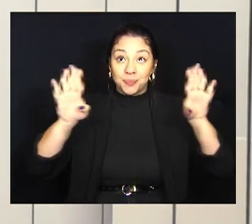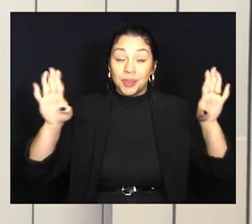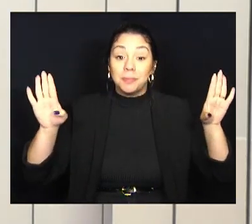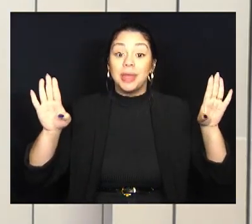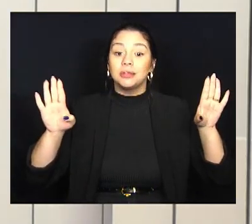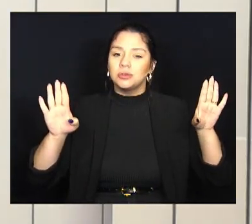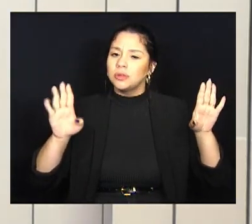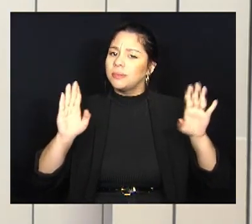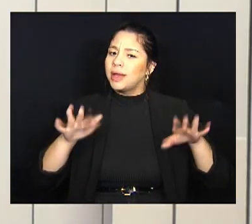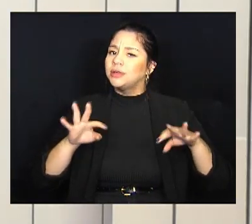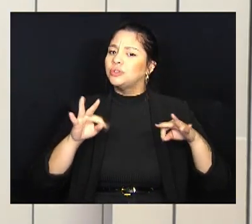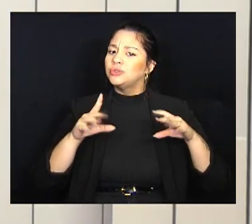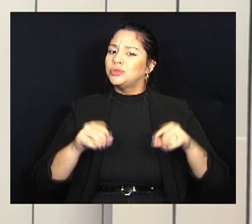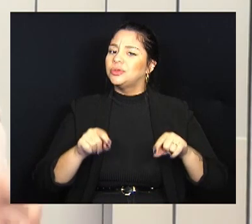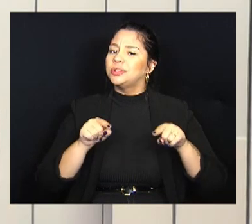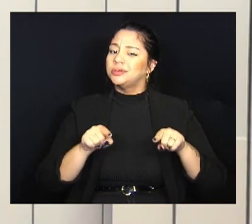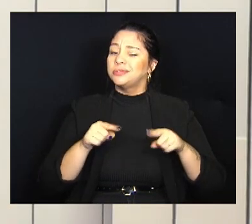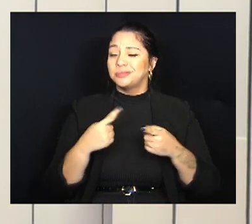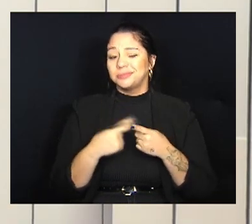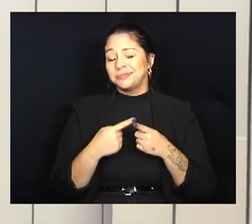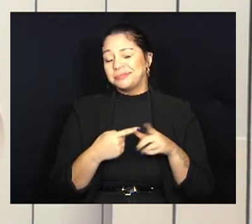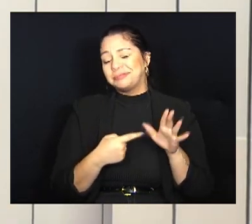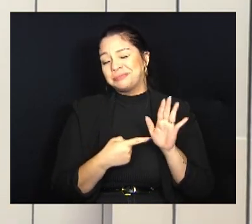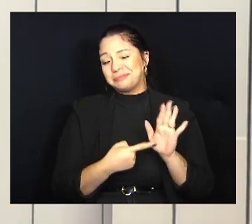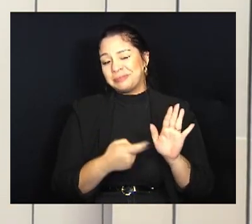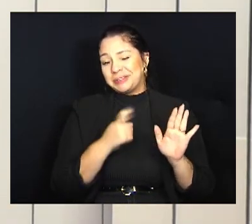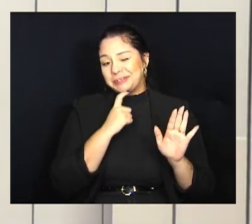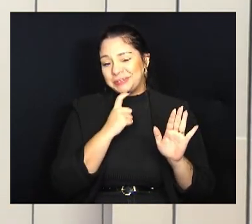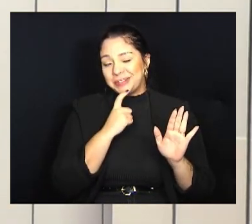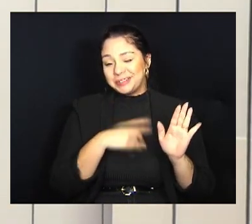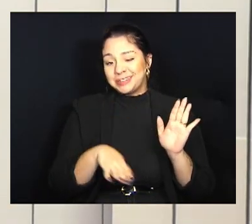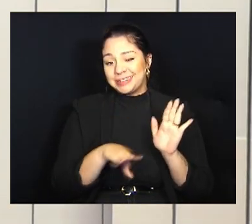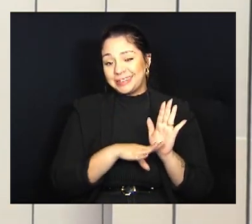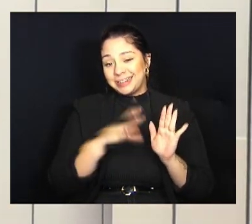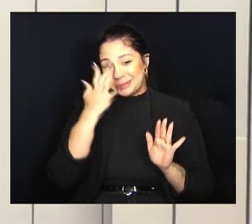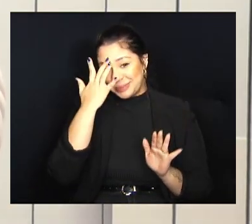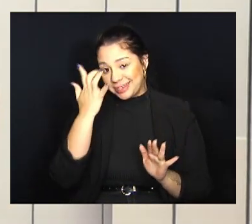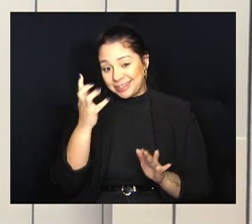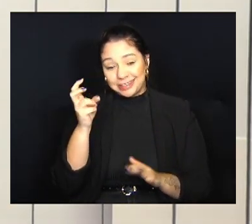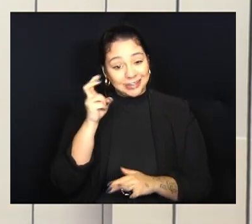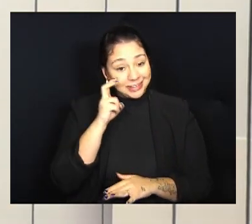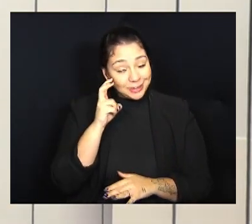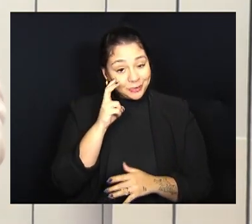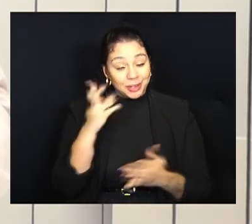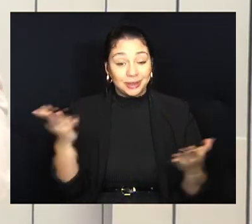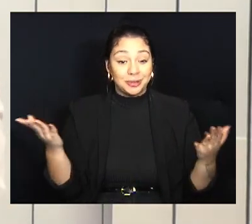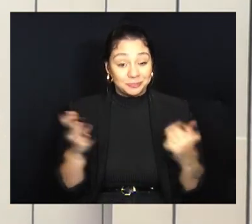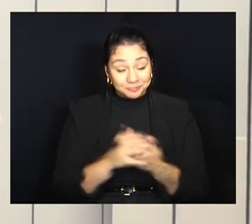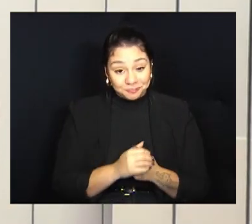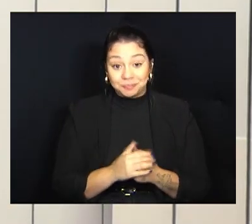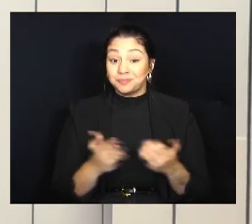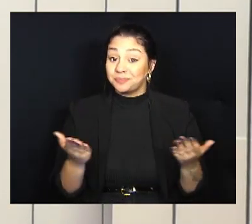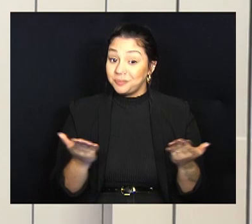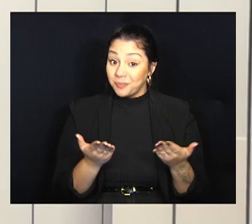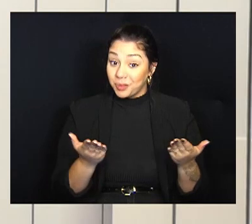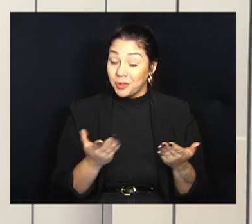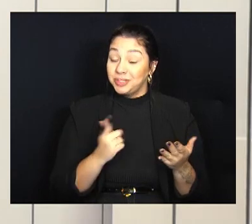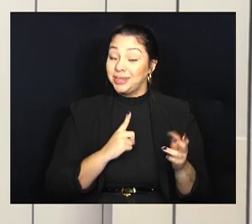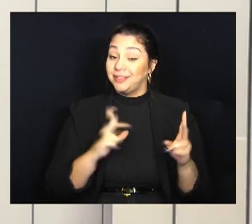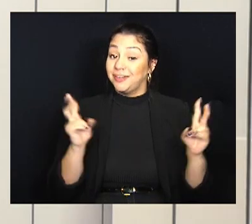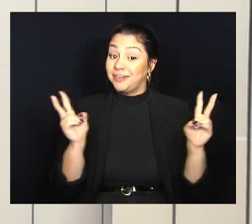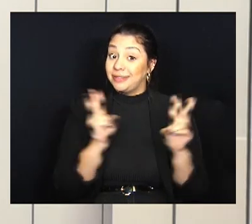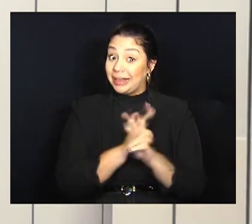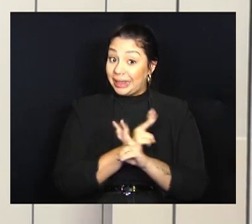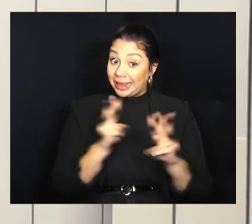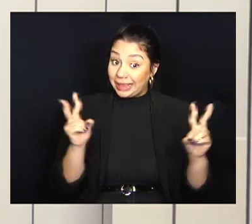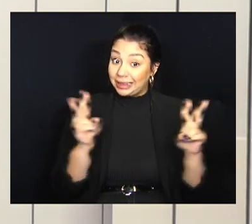é para apresentar o frio que deve chegar amanhã na quinta-feira. Portanto, hoje deve ventar bastante já